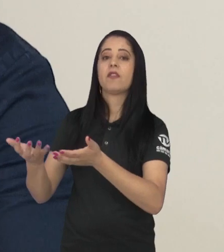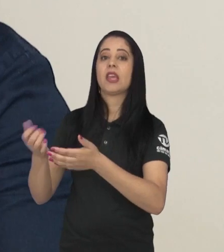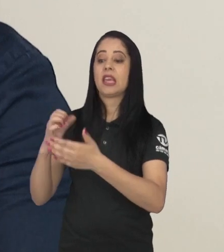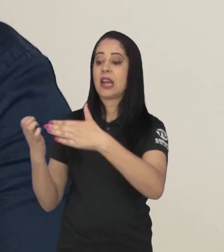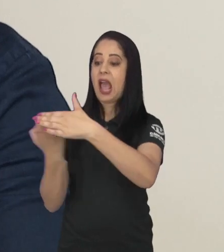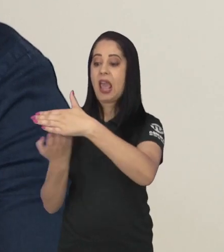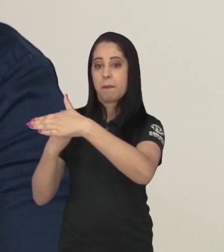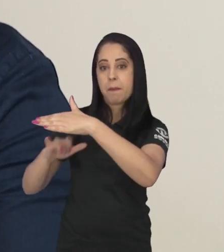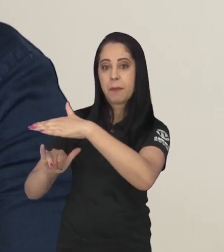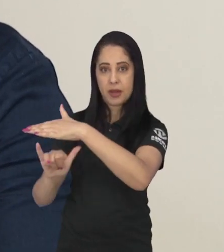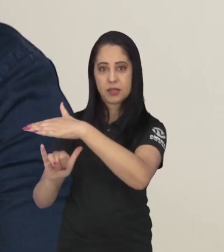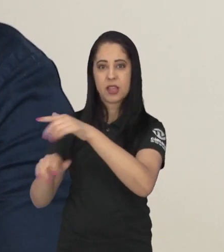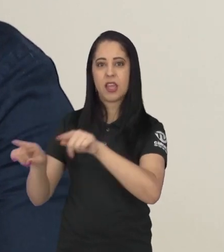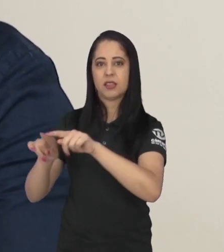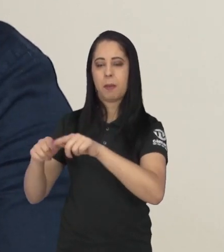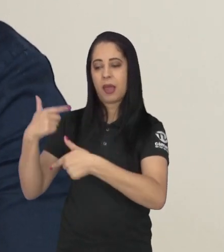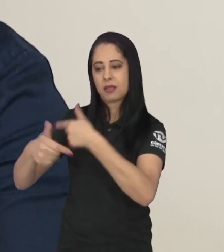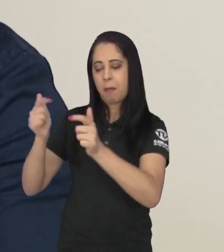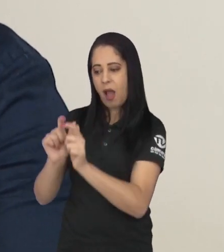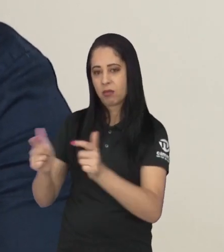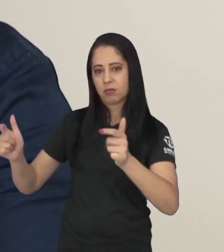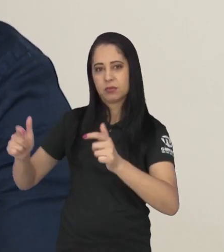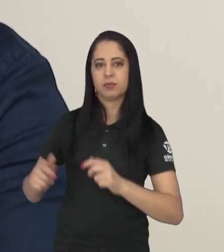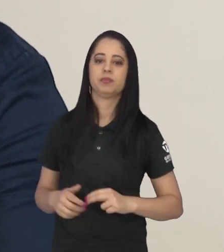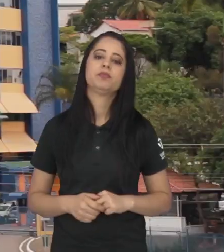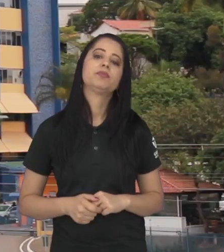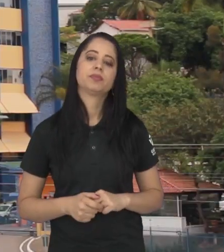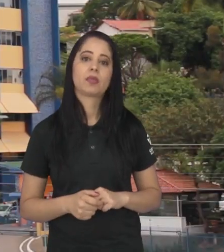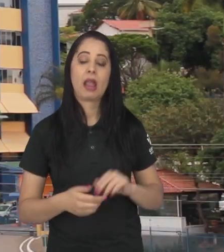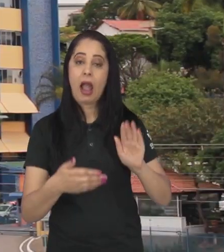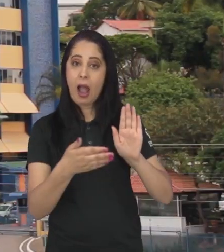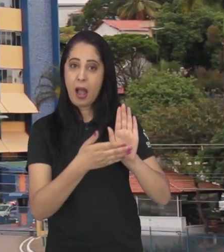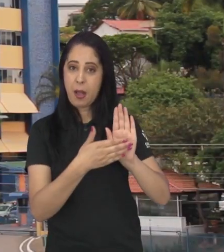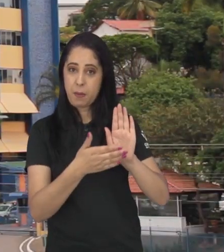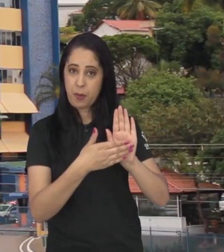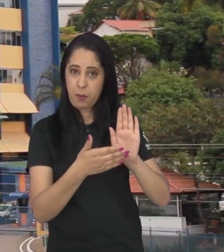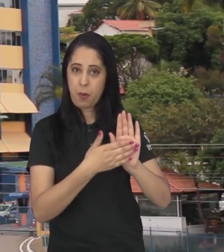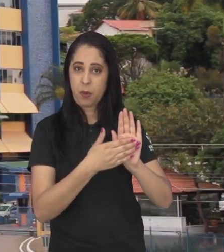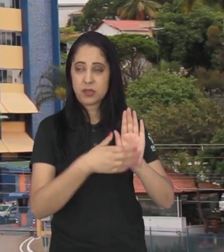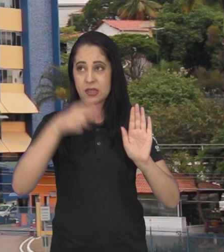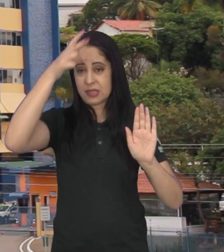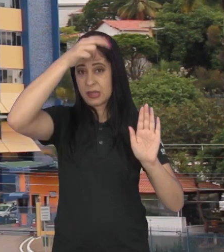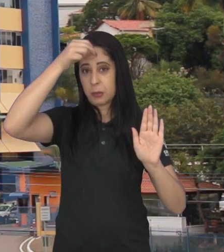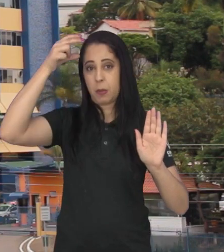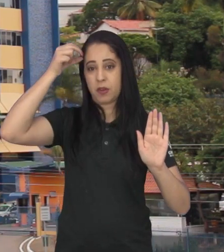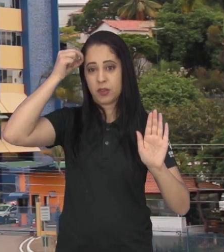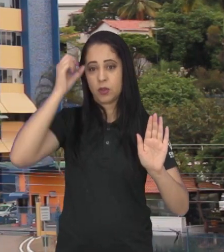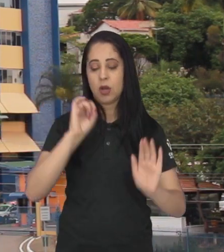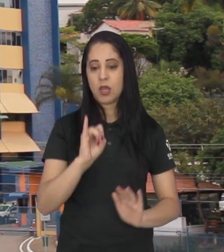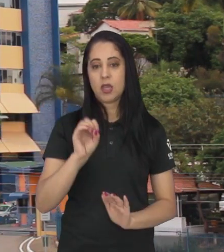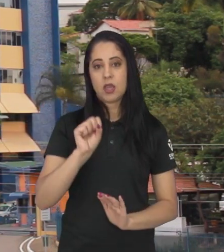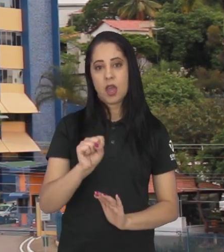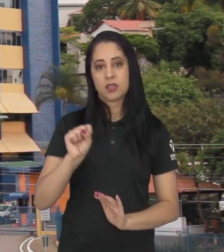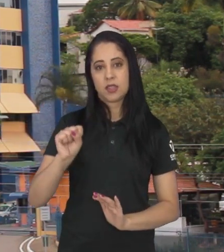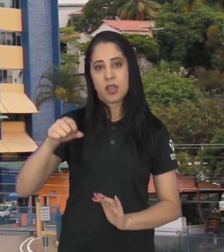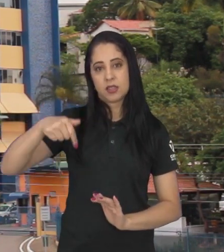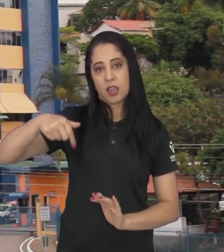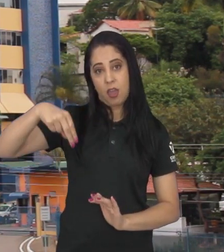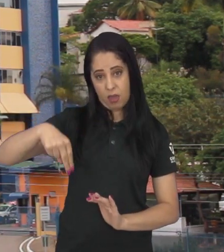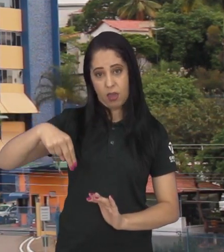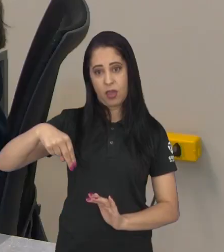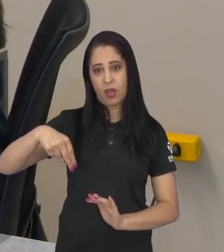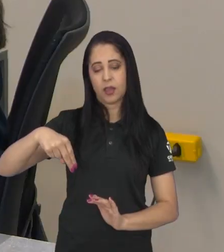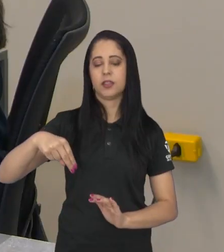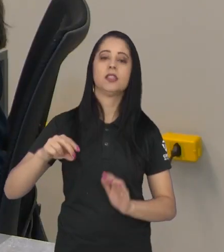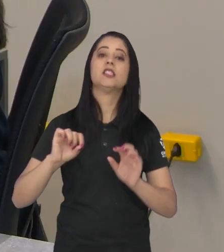o setor de startups, tecnologia e gera emprego e renda. De acordo com a proposta elaborada pela Prefeitura, o